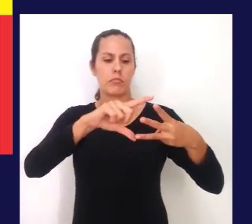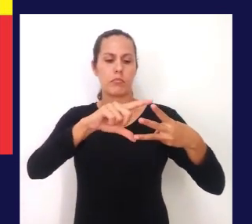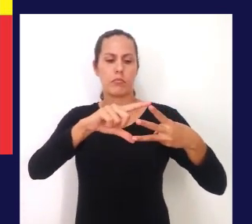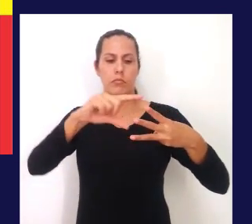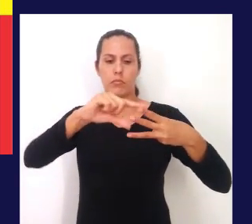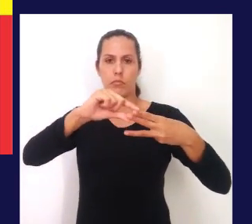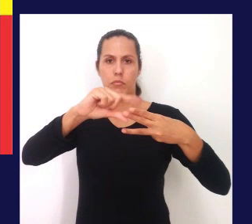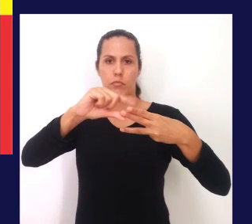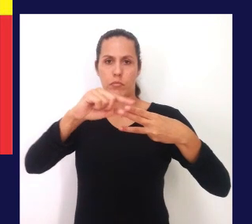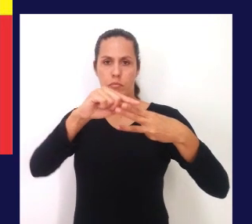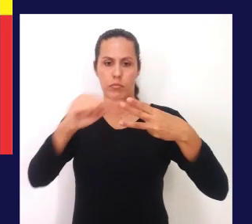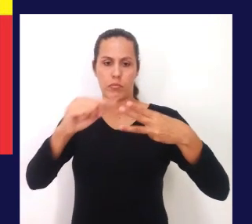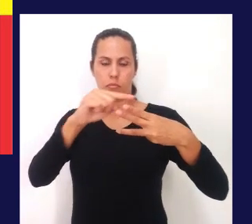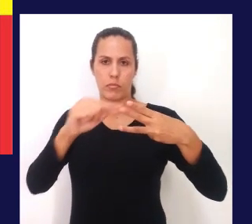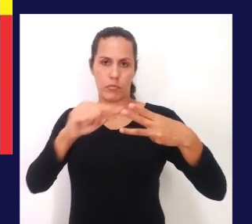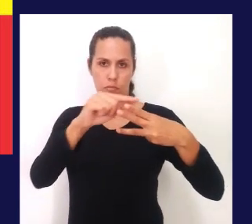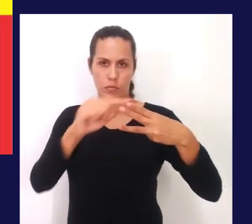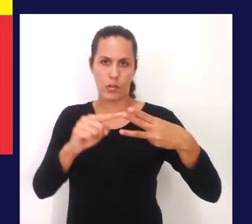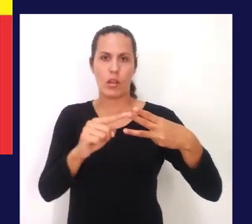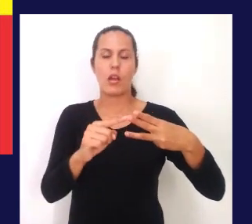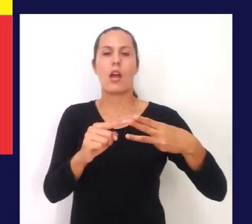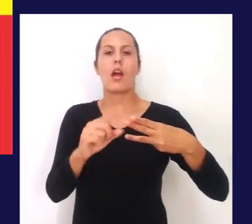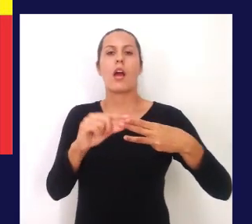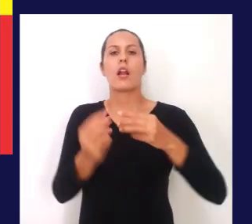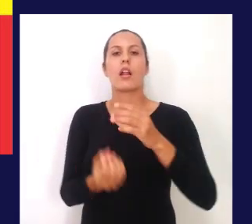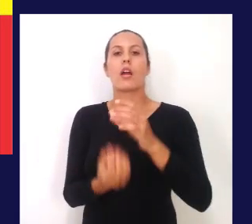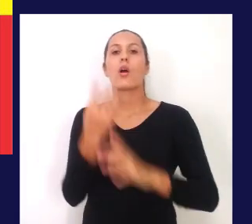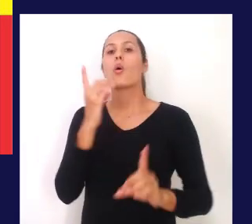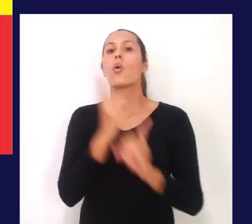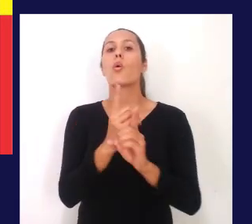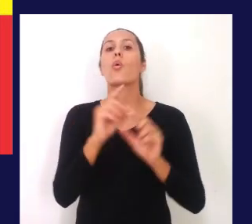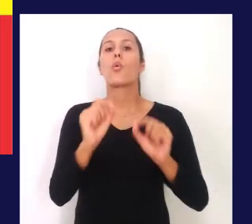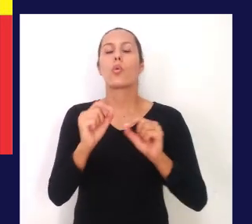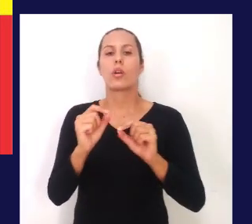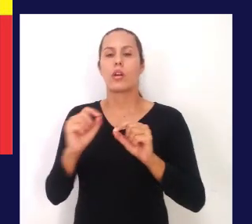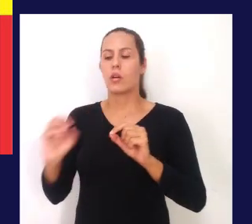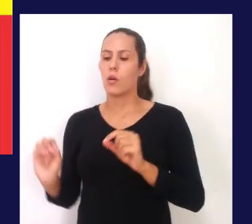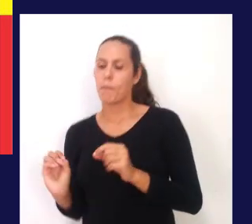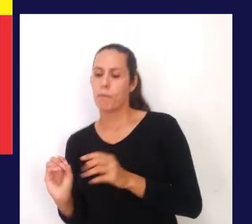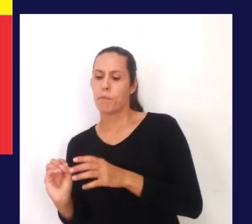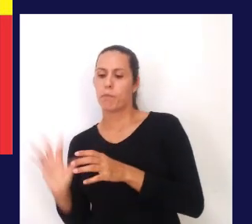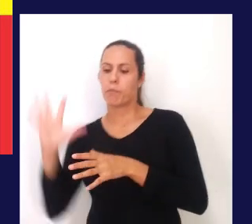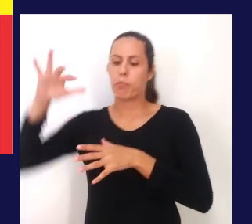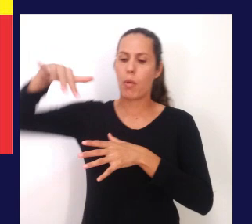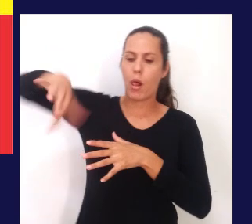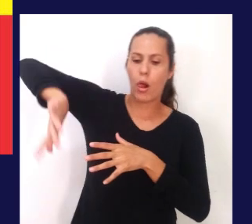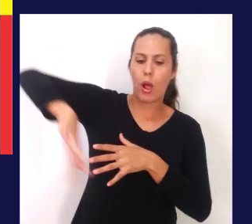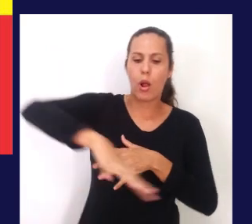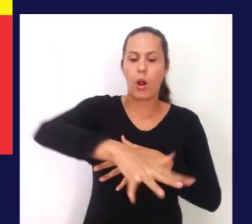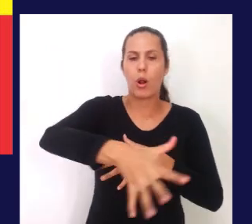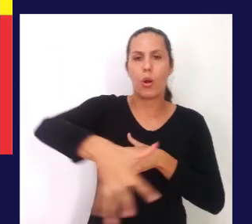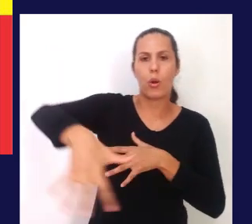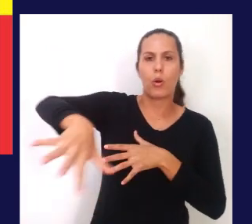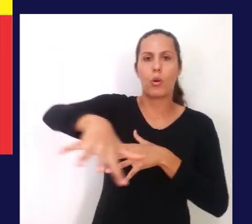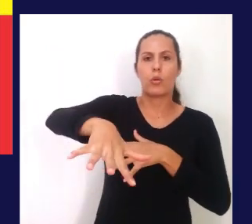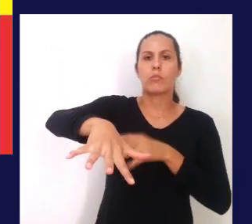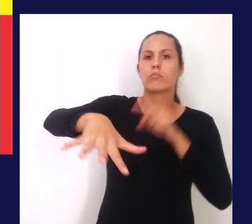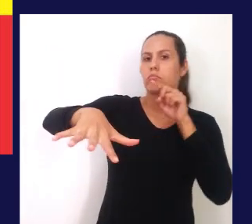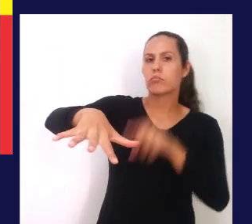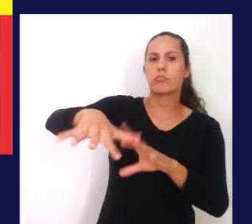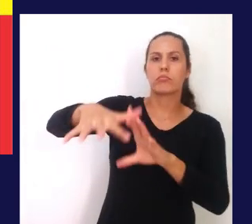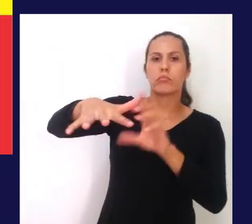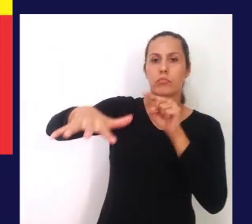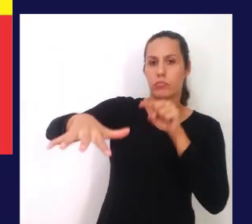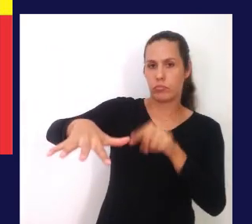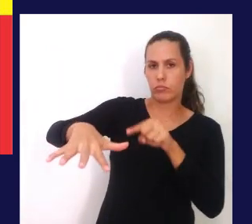vai se formar na superfície. Na superfície da onde? Na superfície da crosta terrestre. Né? Isso daí vai ocorrer